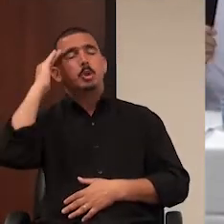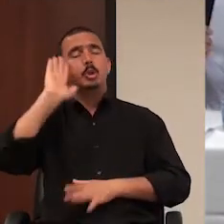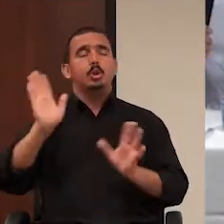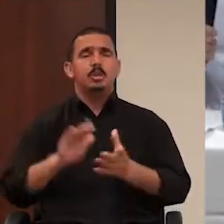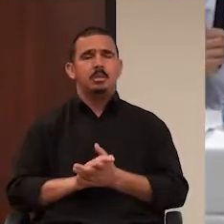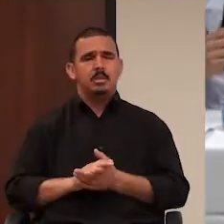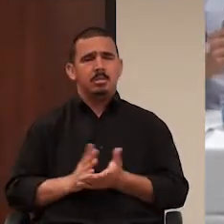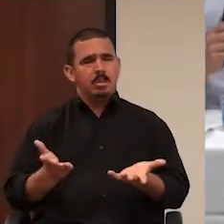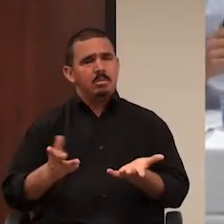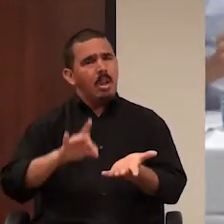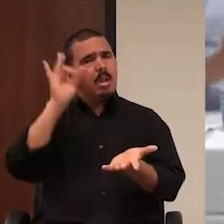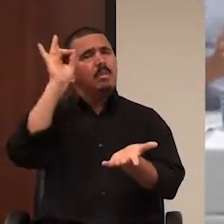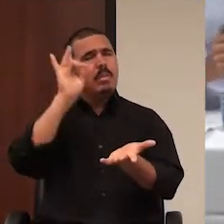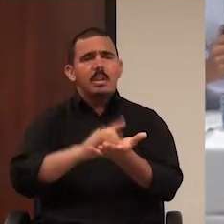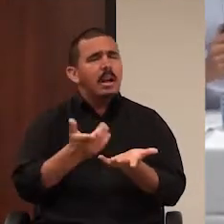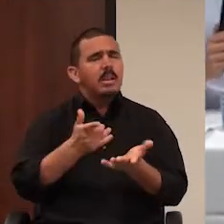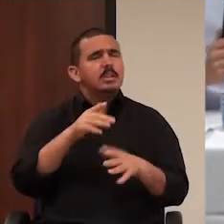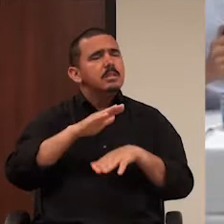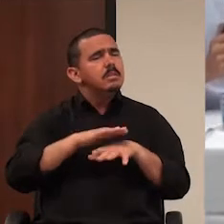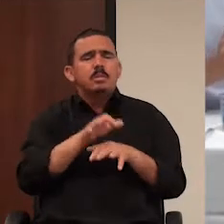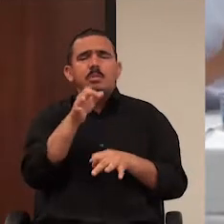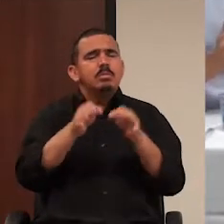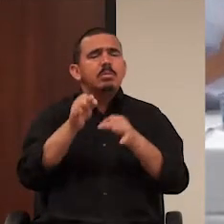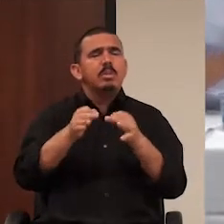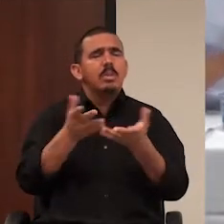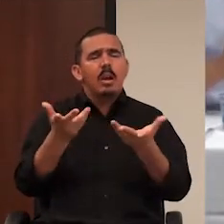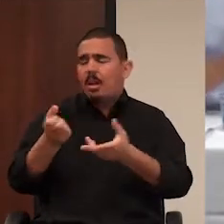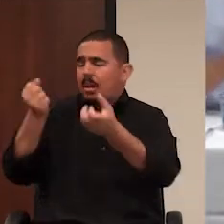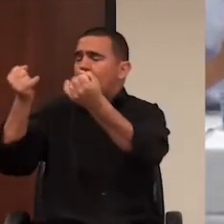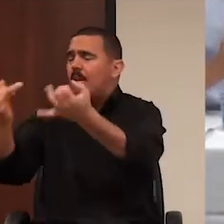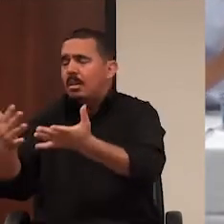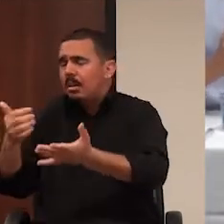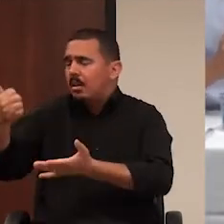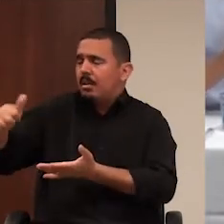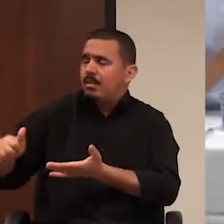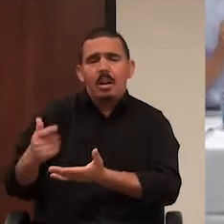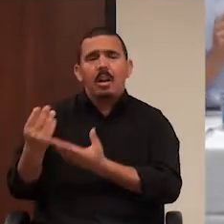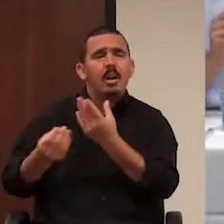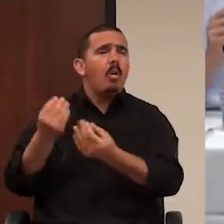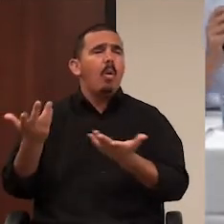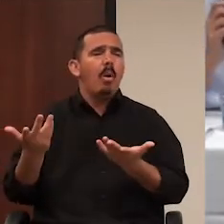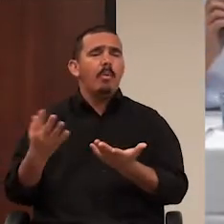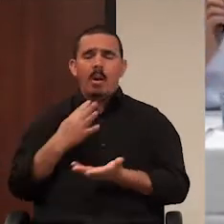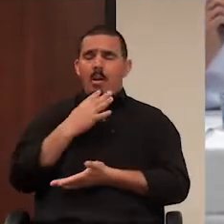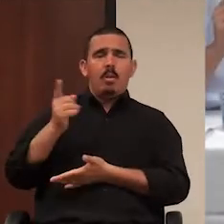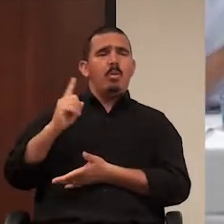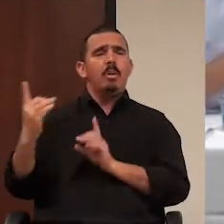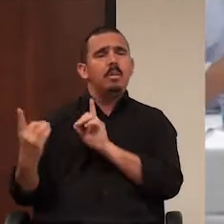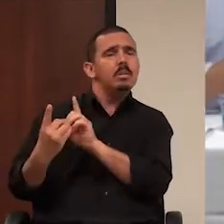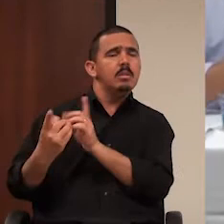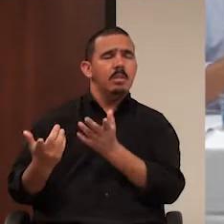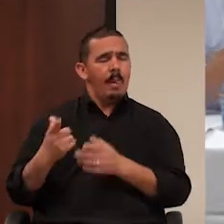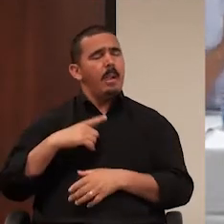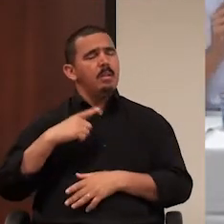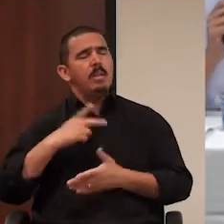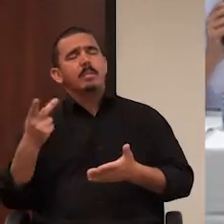Porque realmente ele não tem muita condição de investigar e além disso. Né? Teve até um